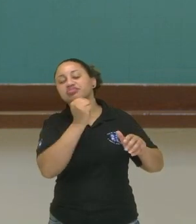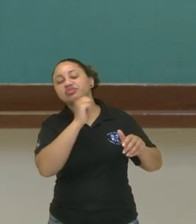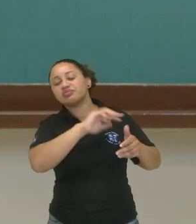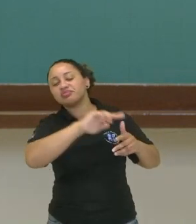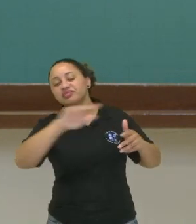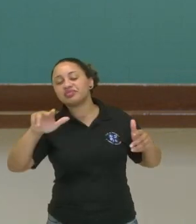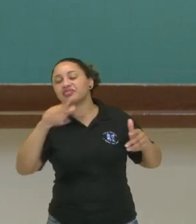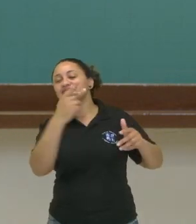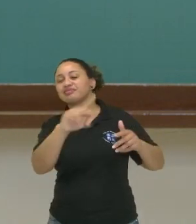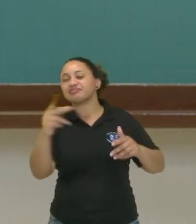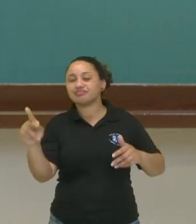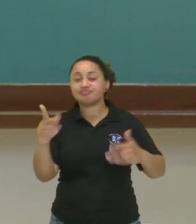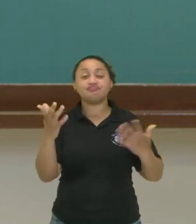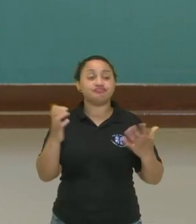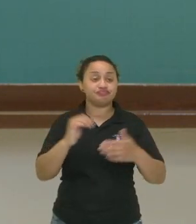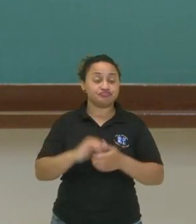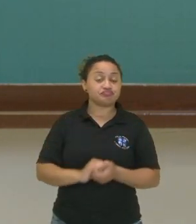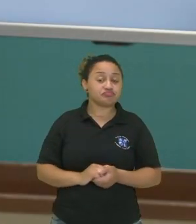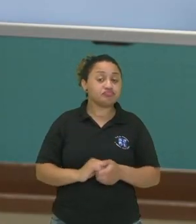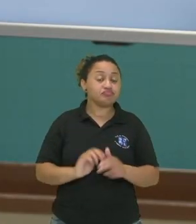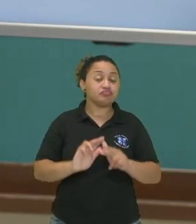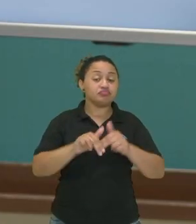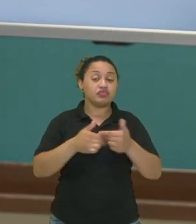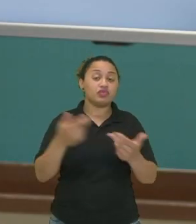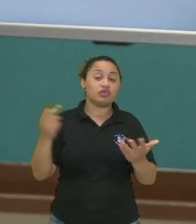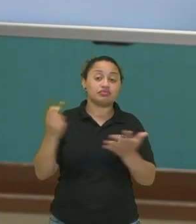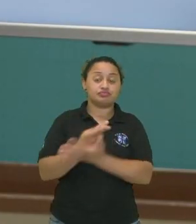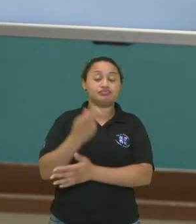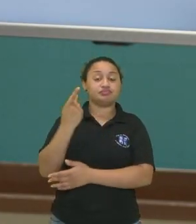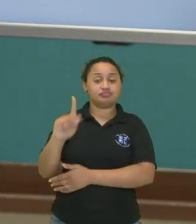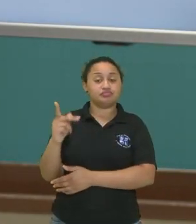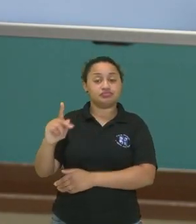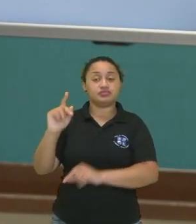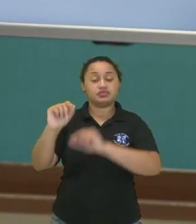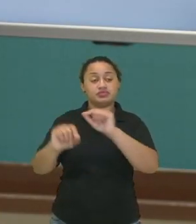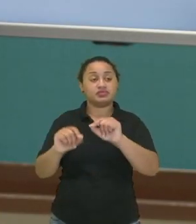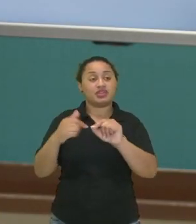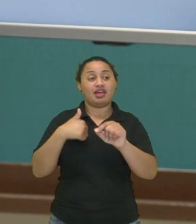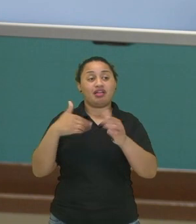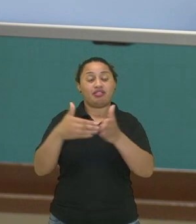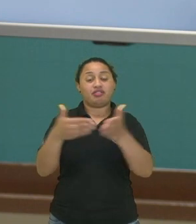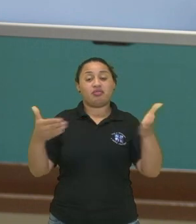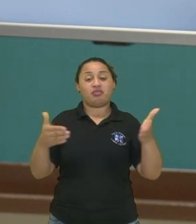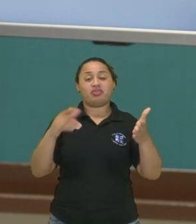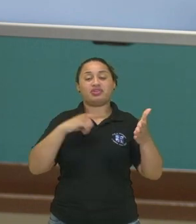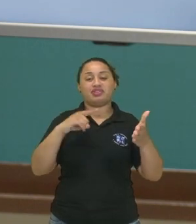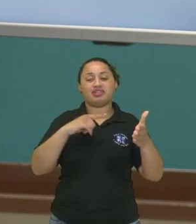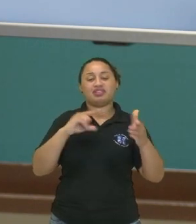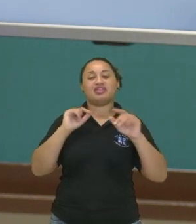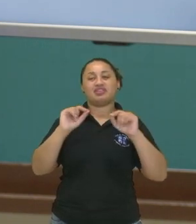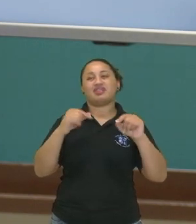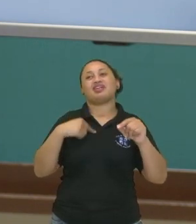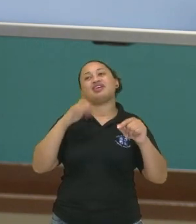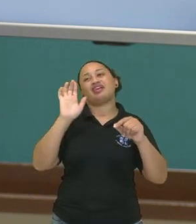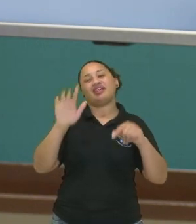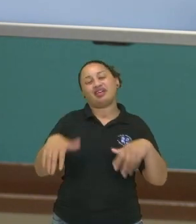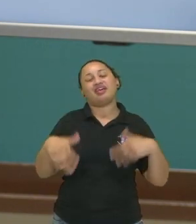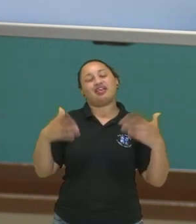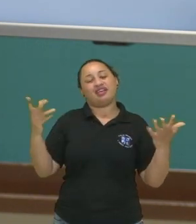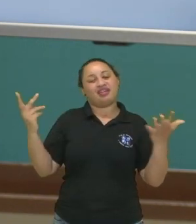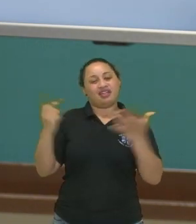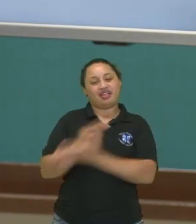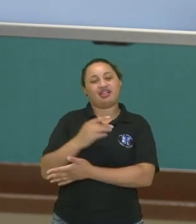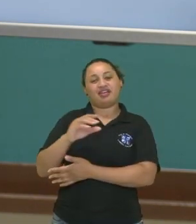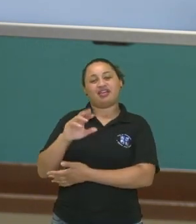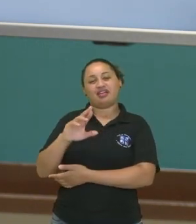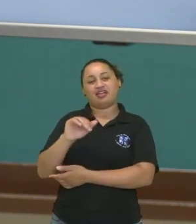seu poder militar. Por causa desse erro militar do Crasso, até hoje nós usamos a expressão, isso é um erro crasso. Quando a gente